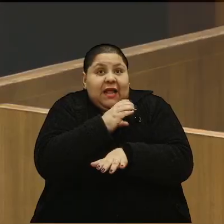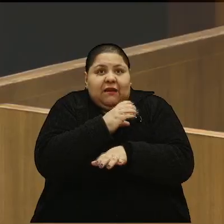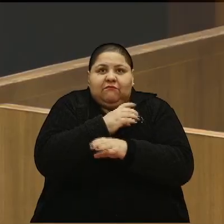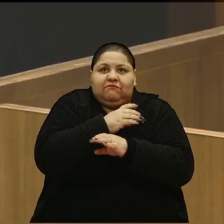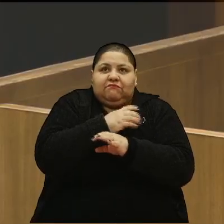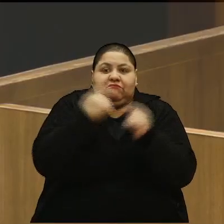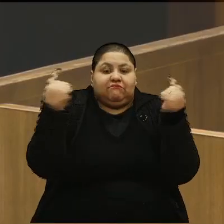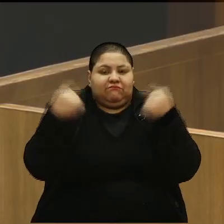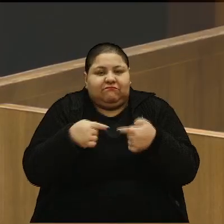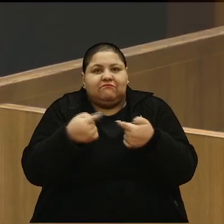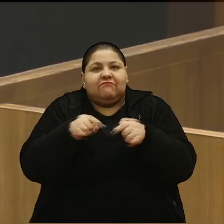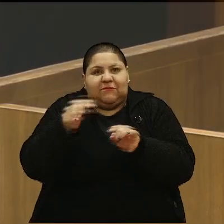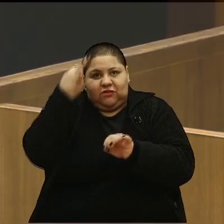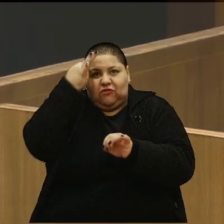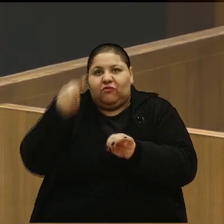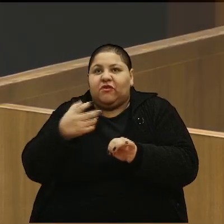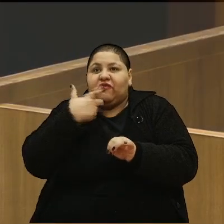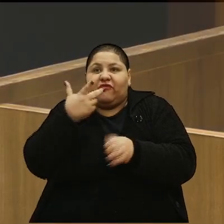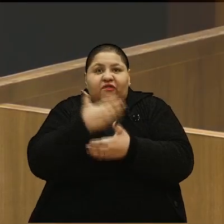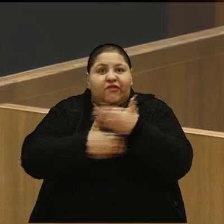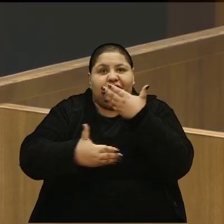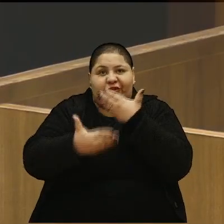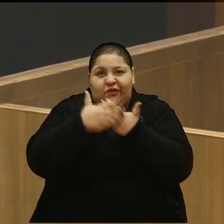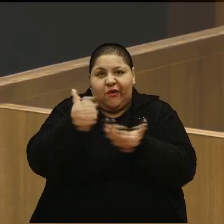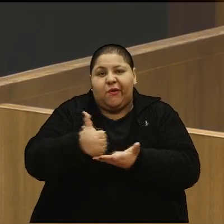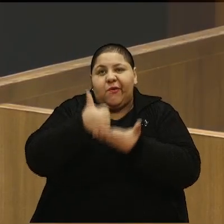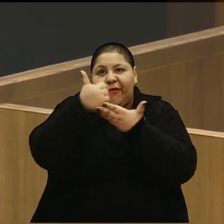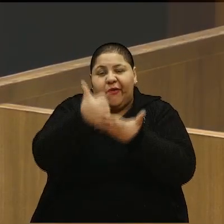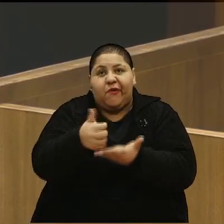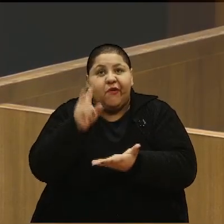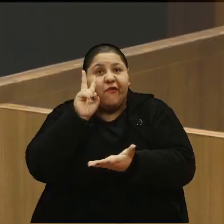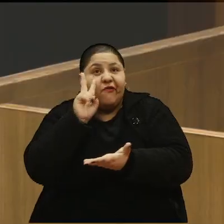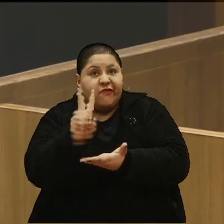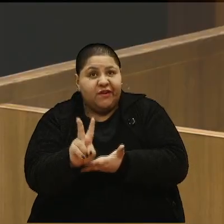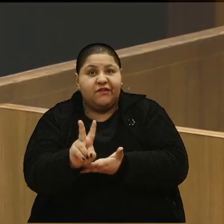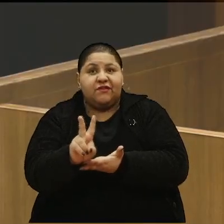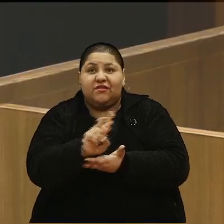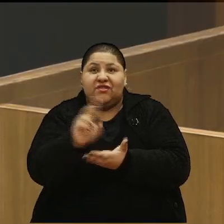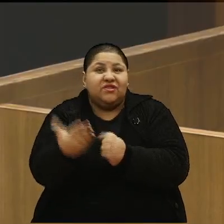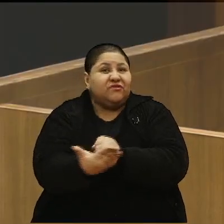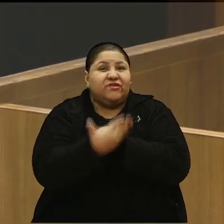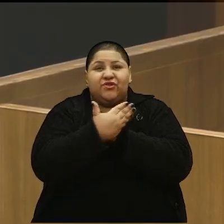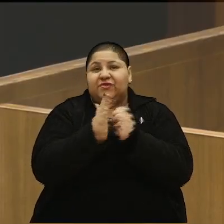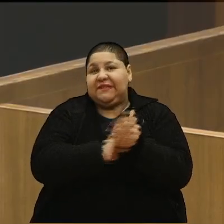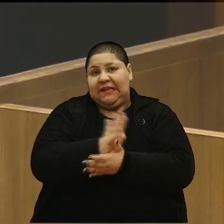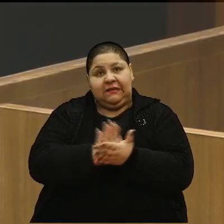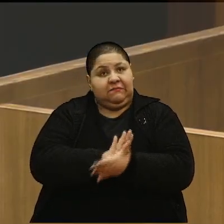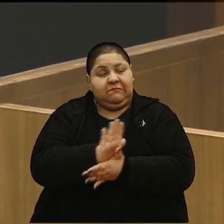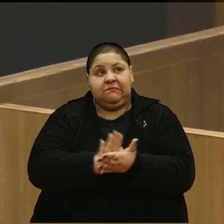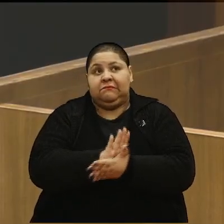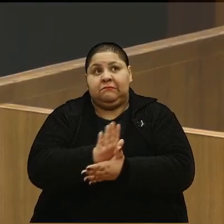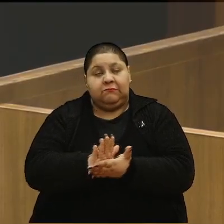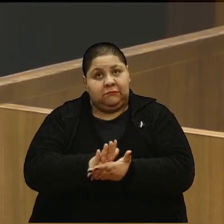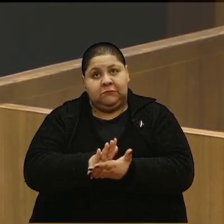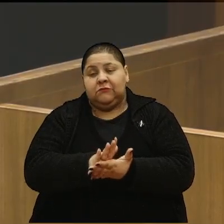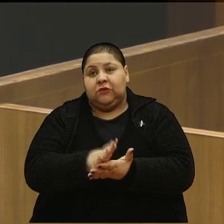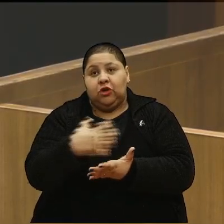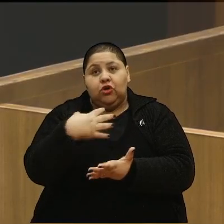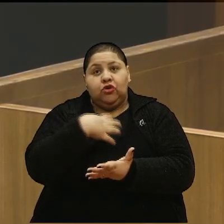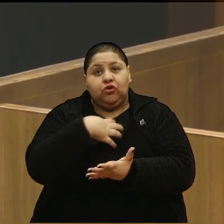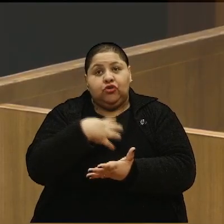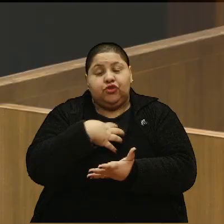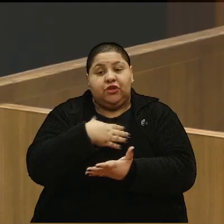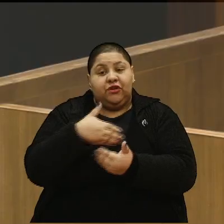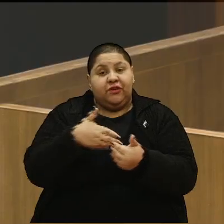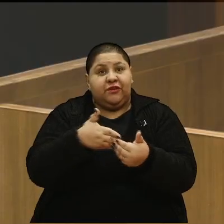outro, mas eu entendi a fala de todos no sentido do apoio. Penso que isso também não nos ajuda absolutamente nada da forma como a gente